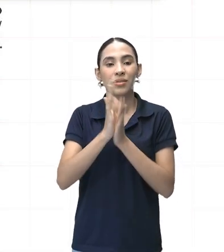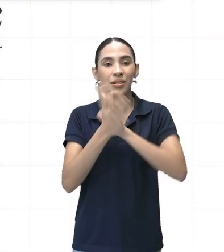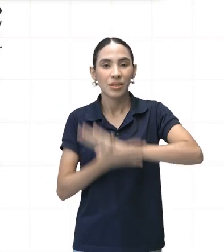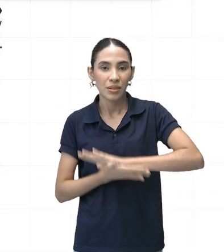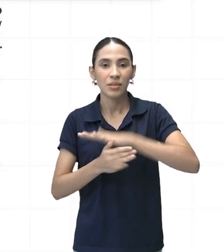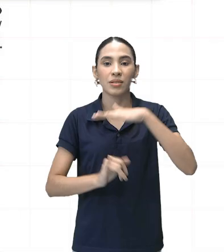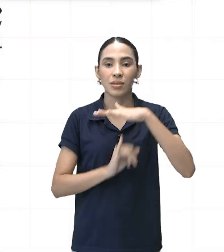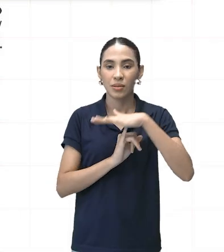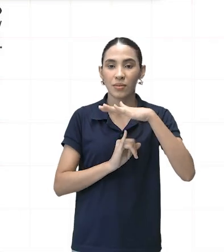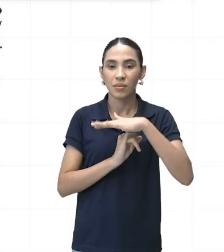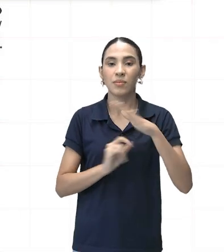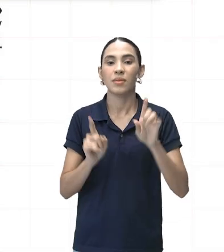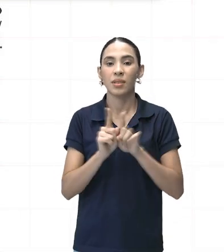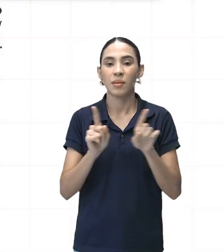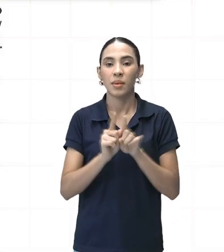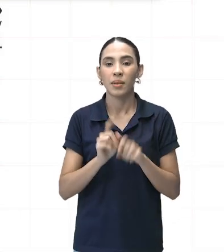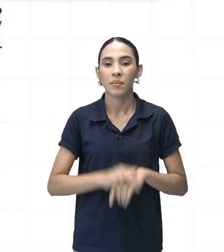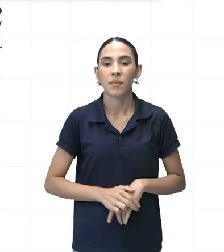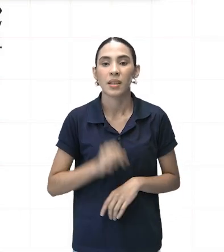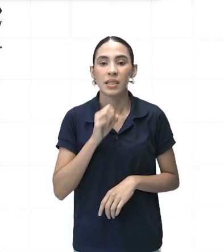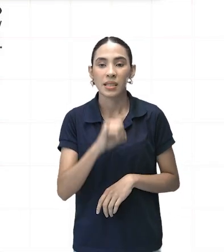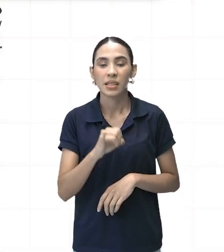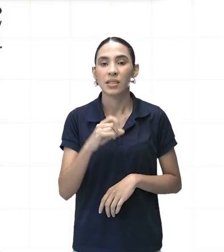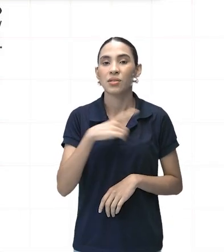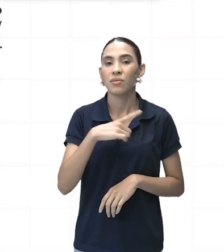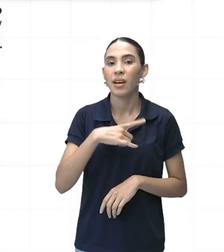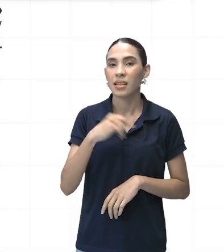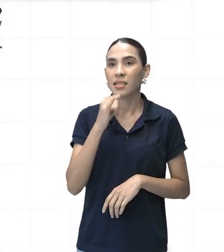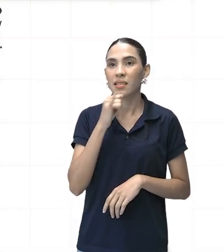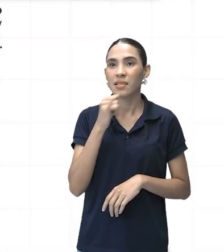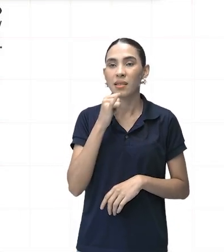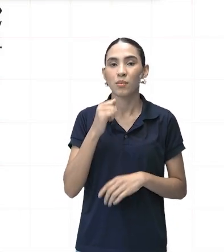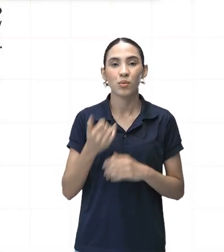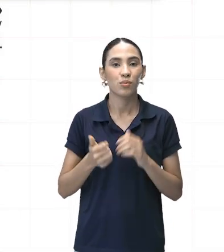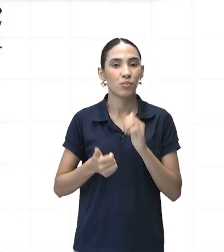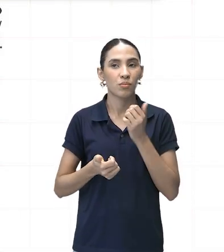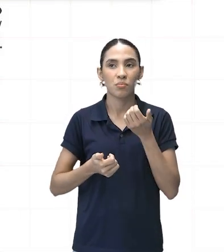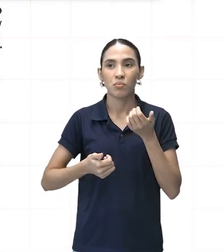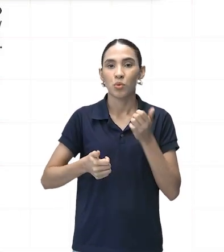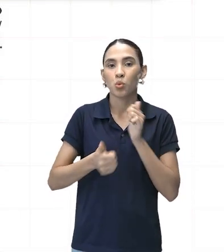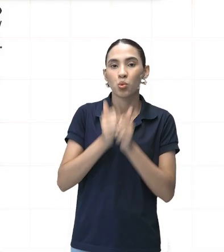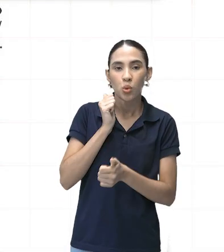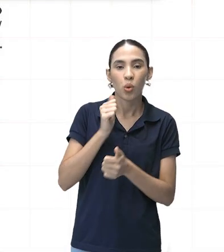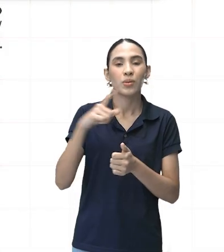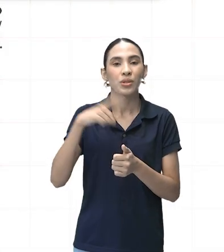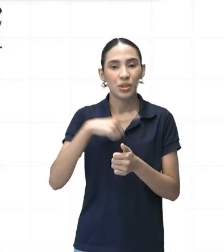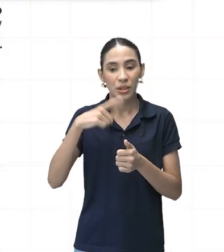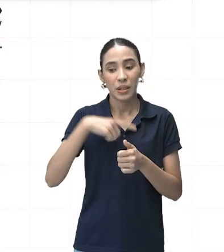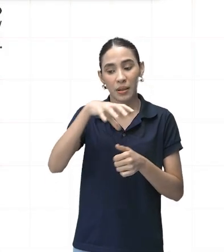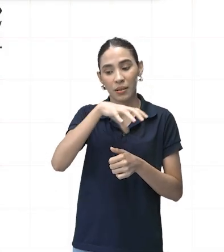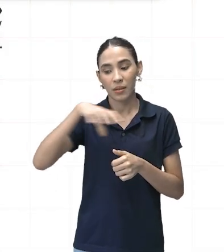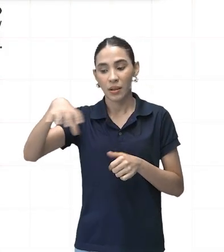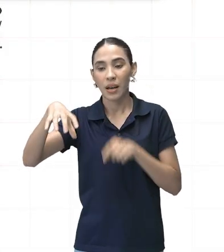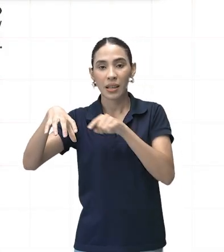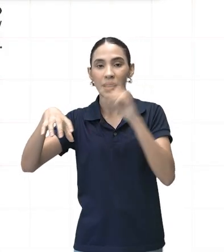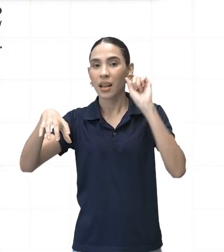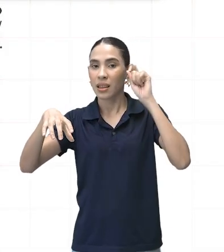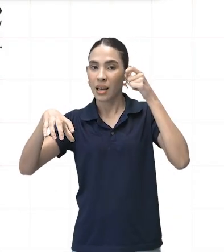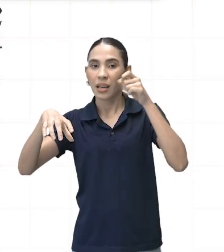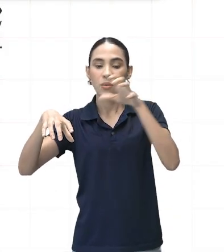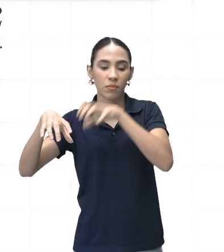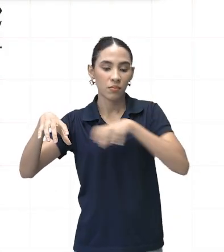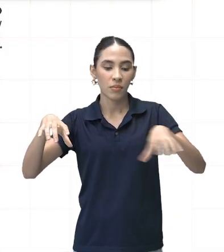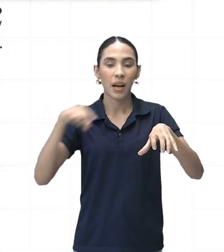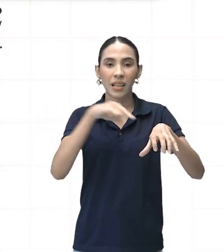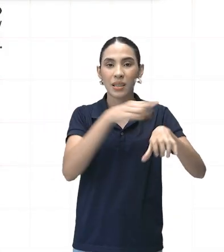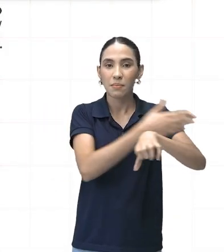discriminação institucionalizada. Se tivesse ali um jogo que estava ocorrendo, tinha que ter a parte dos negros e tinha que ter